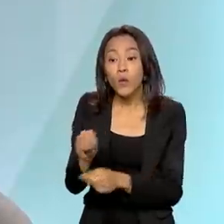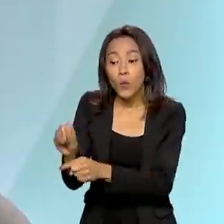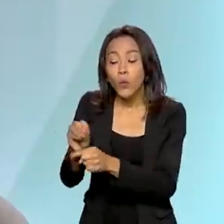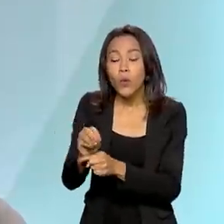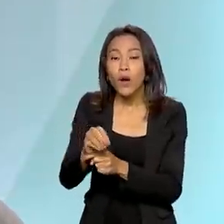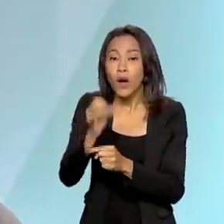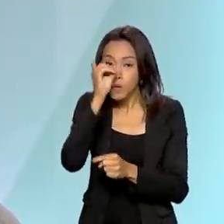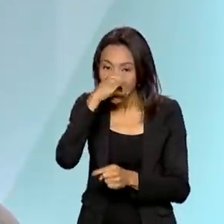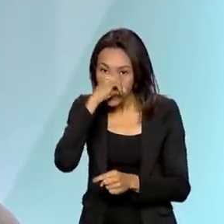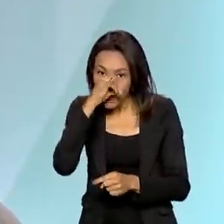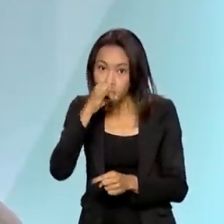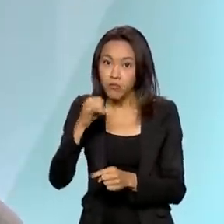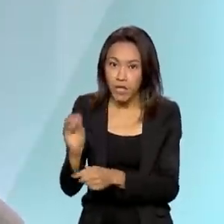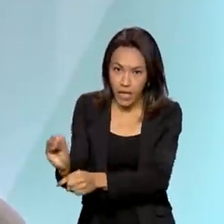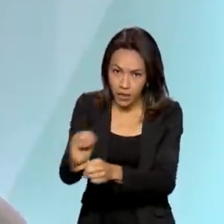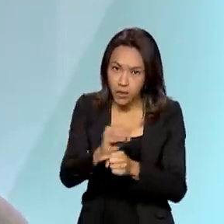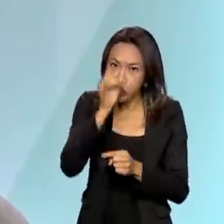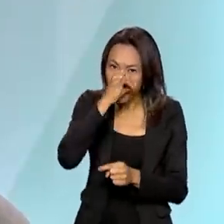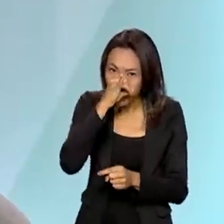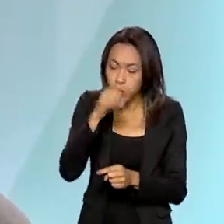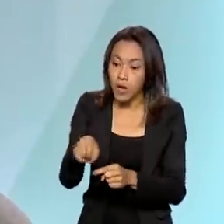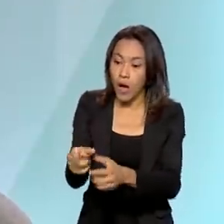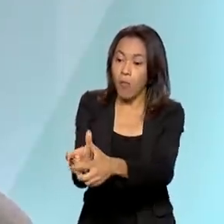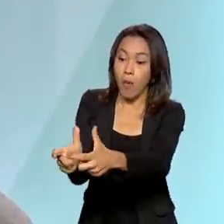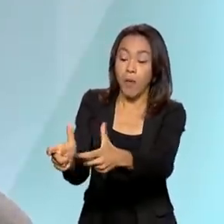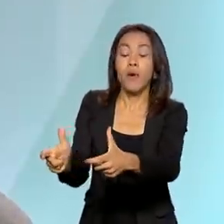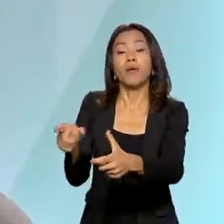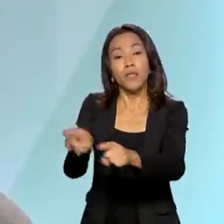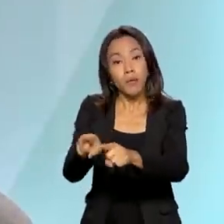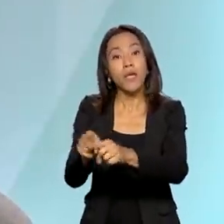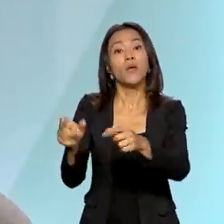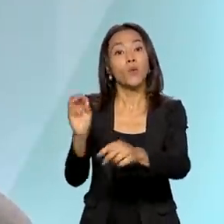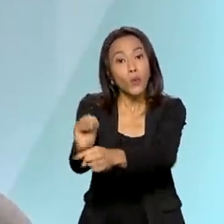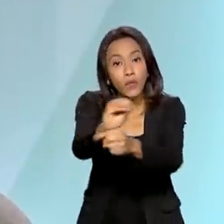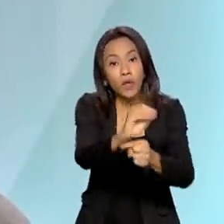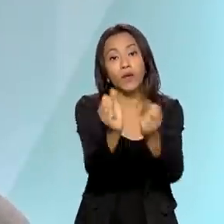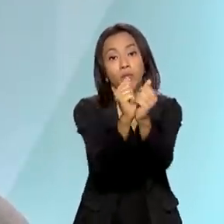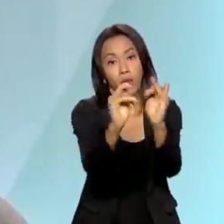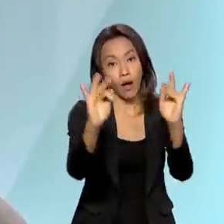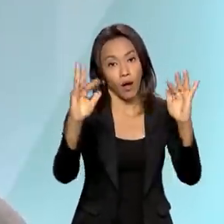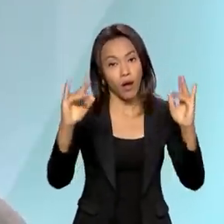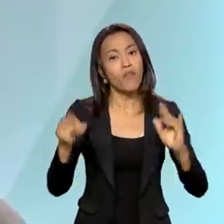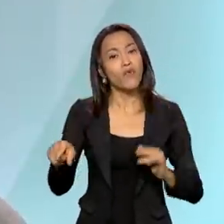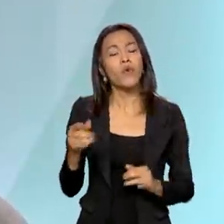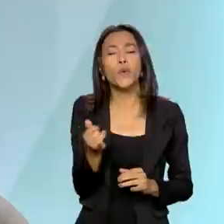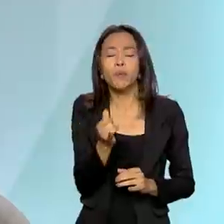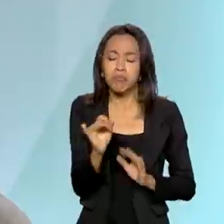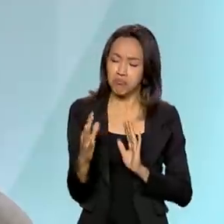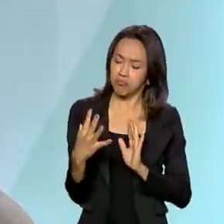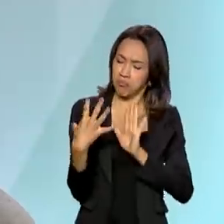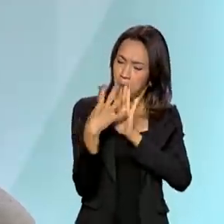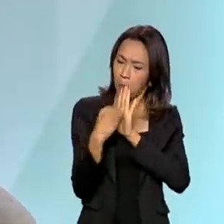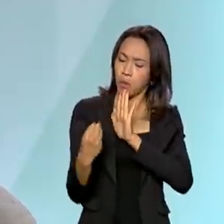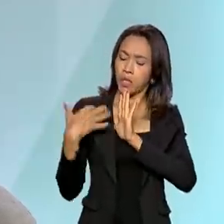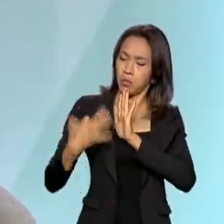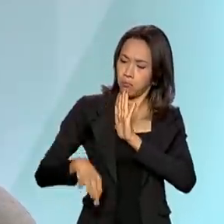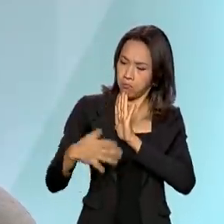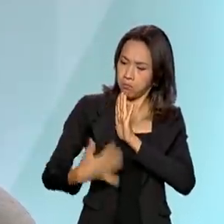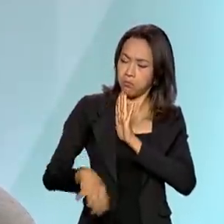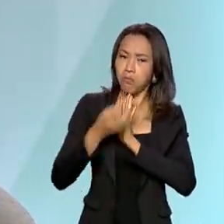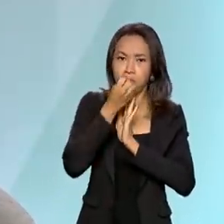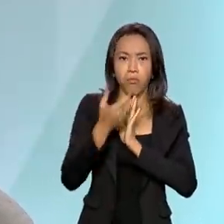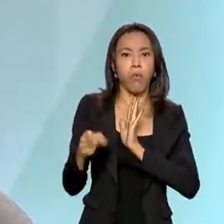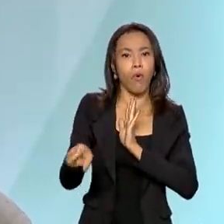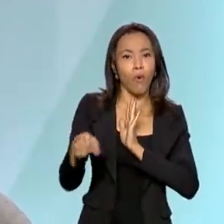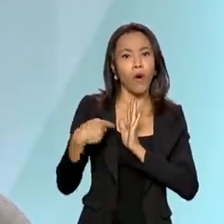a suinocultura, você consegue produzir cuidando do meio ambiente. Ali foram vários exemplos bons que eu vi no oeste do Paraná. Eu